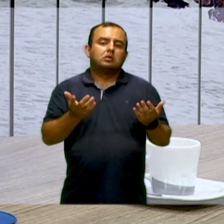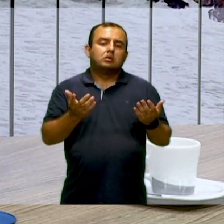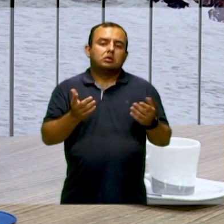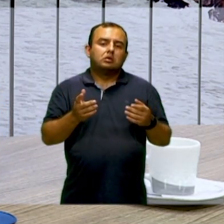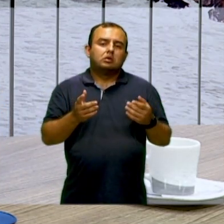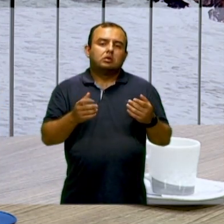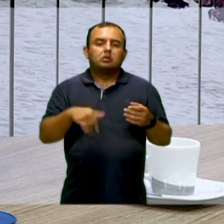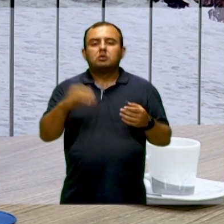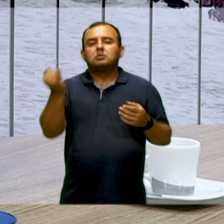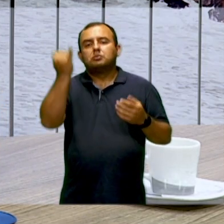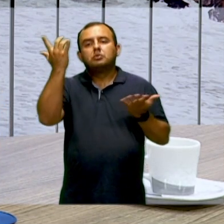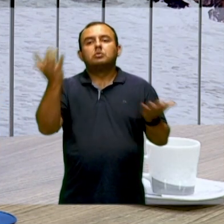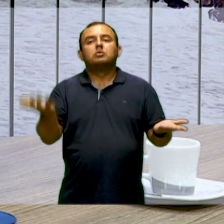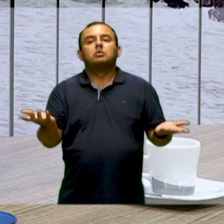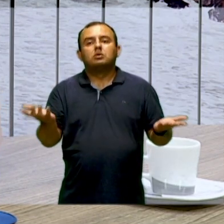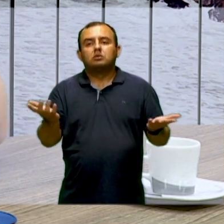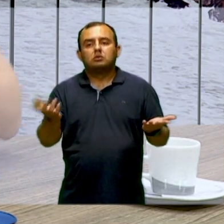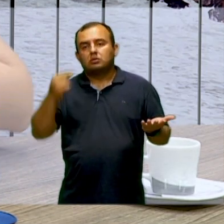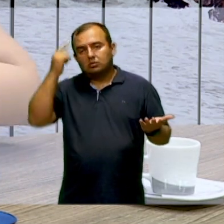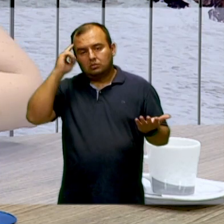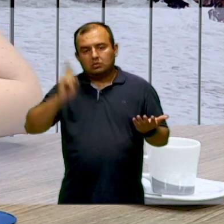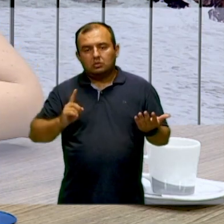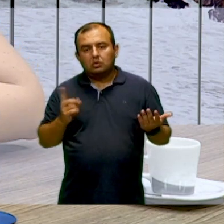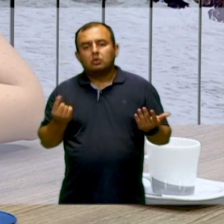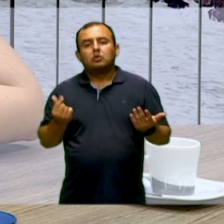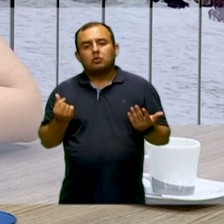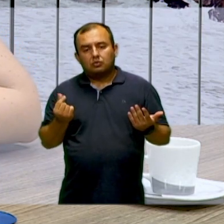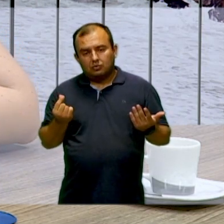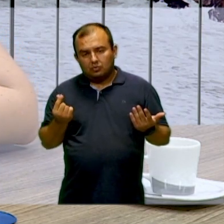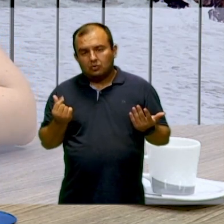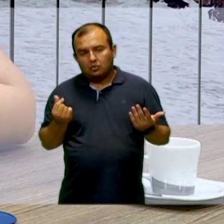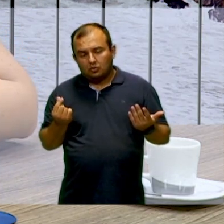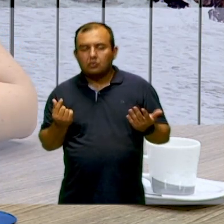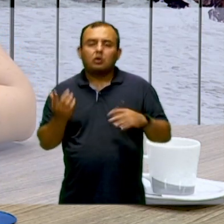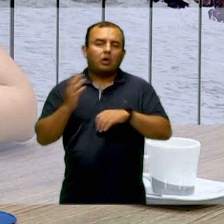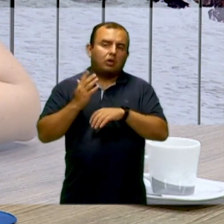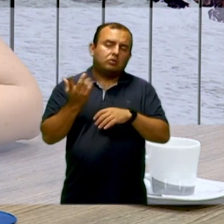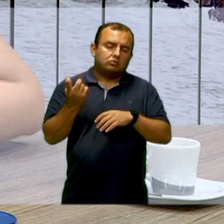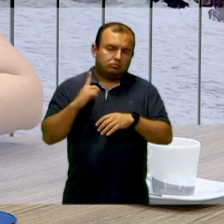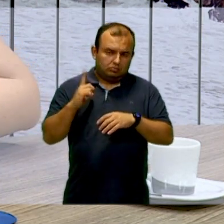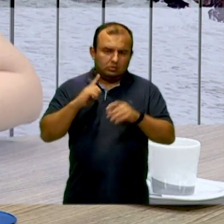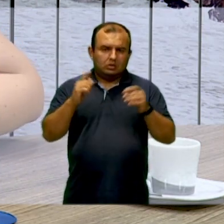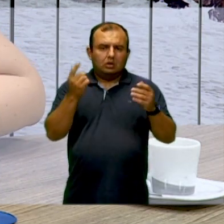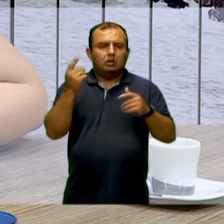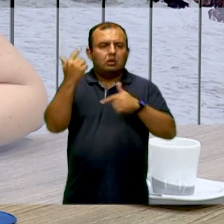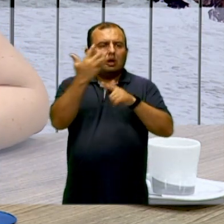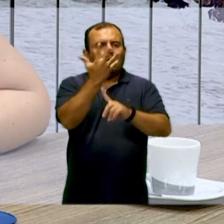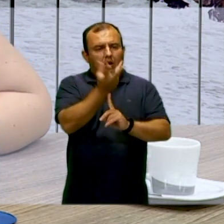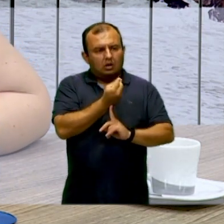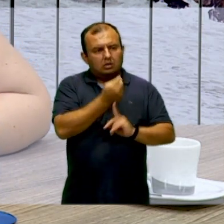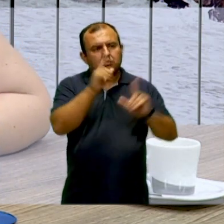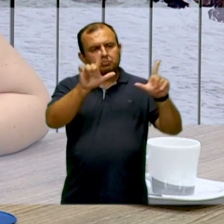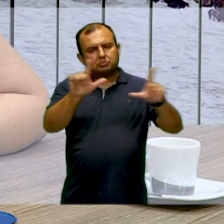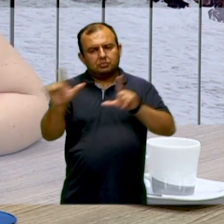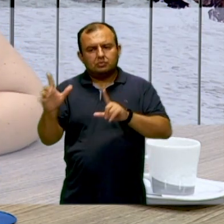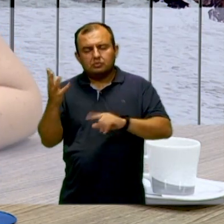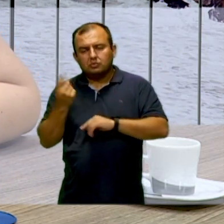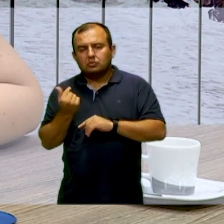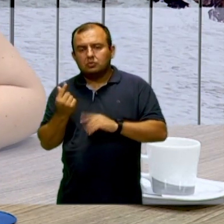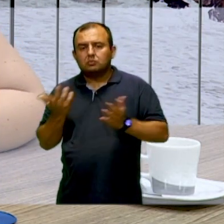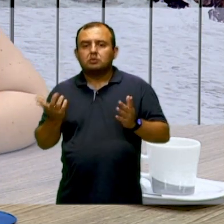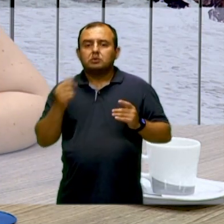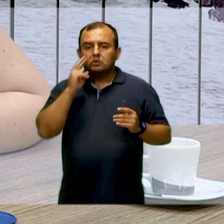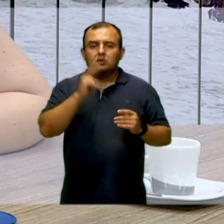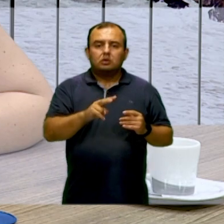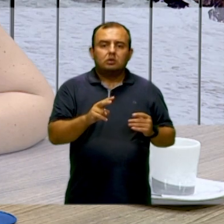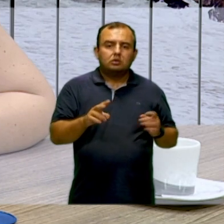sabe qual é a mais importante. Todas elas têm um valor inestimável para cada pessoa, mas sempre tem algo que é mais sério que o outro. Eu vi